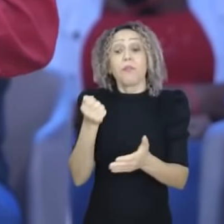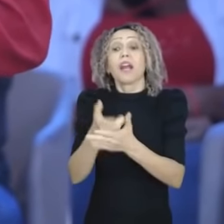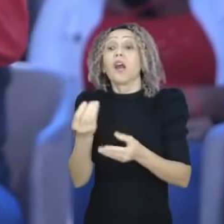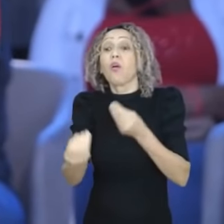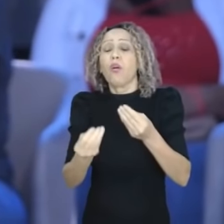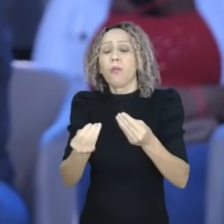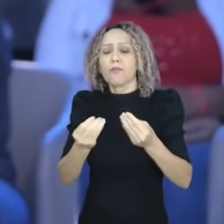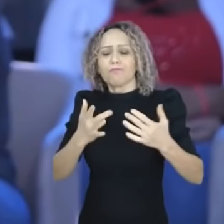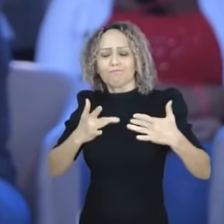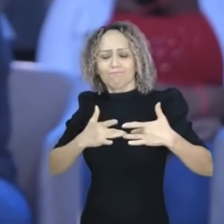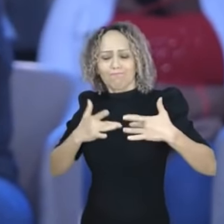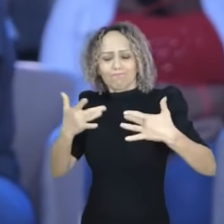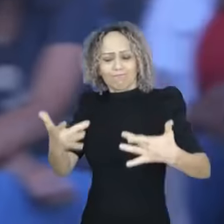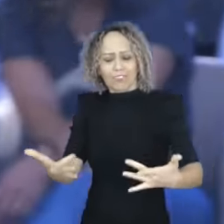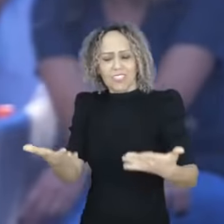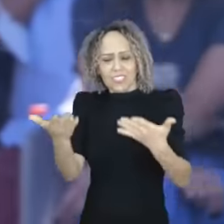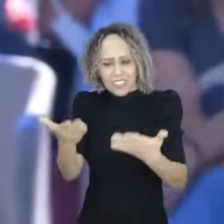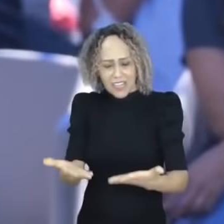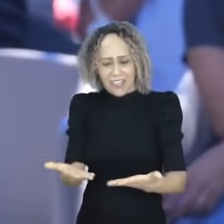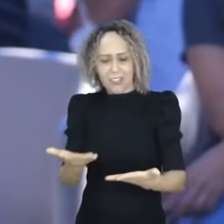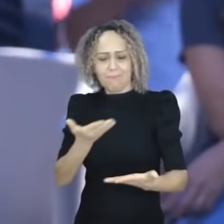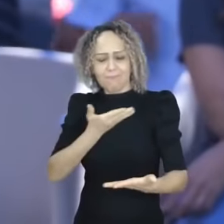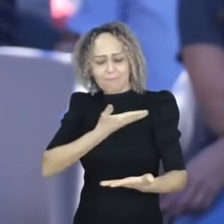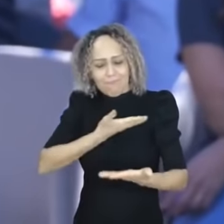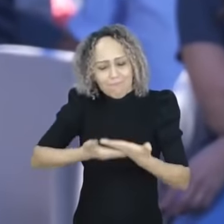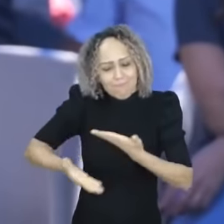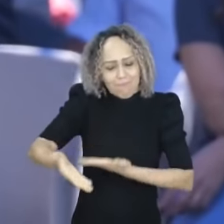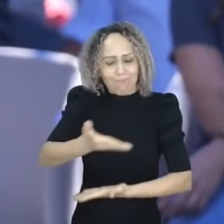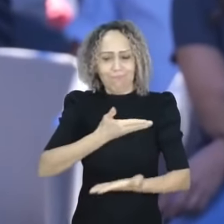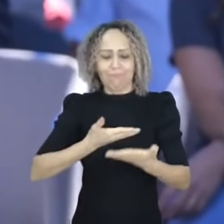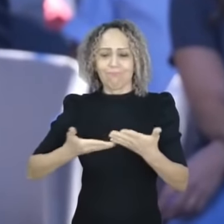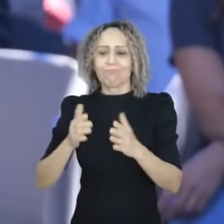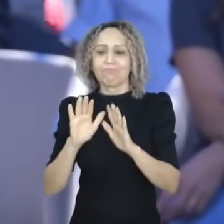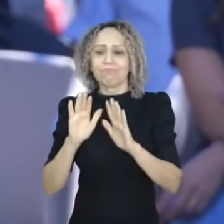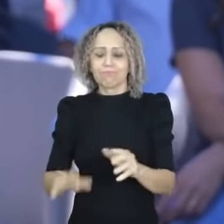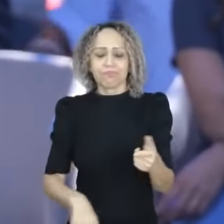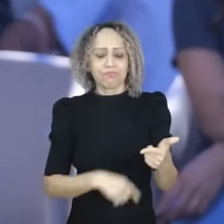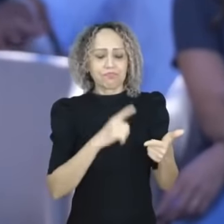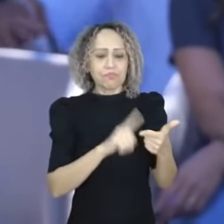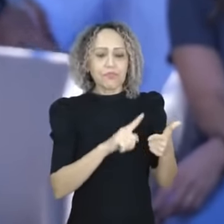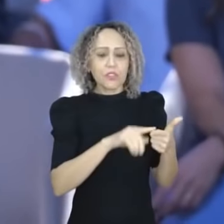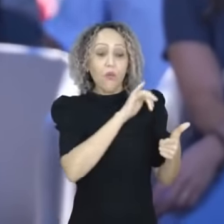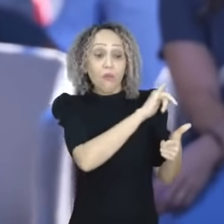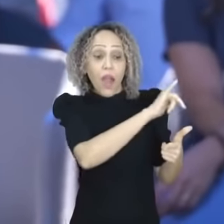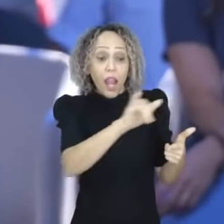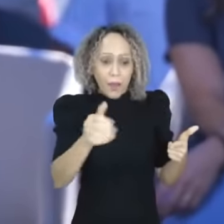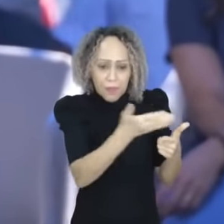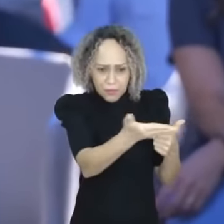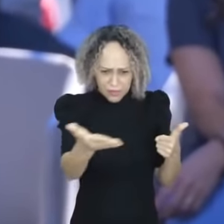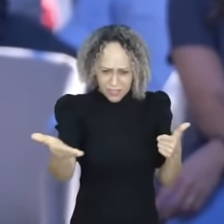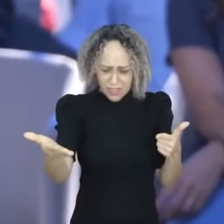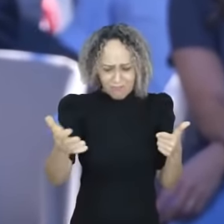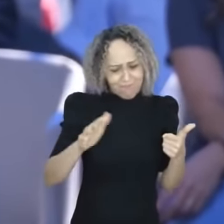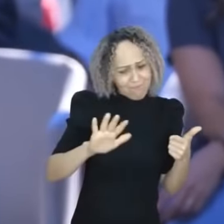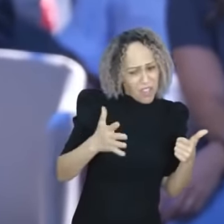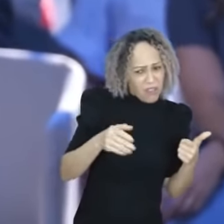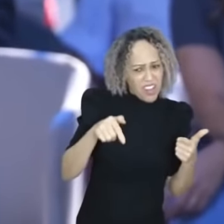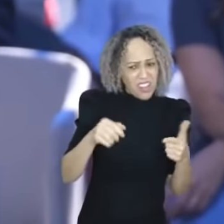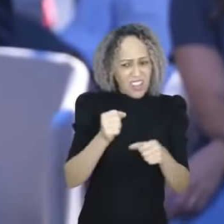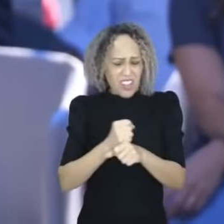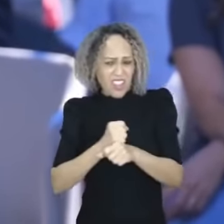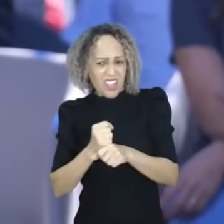segunda coisa que eu queria dizer para vocês é que talvez a gente esse ano eleja